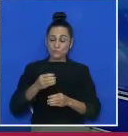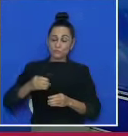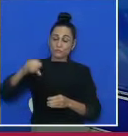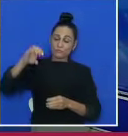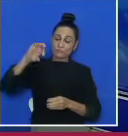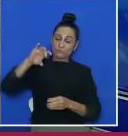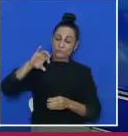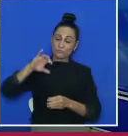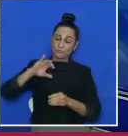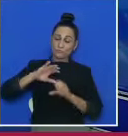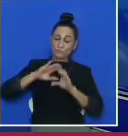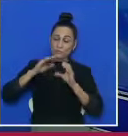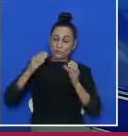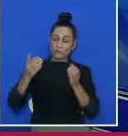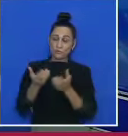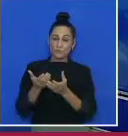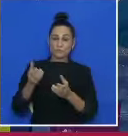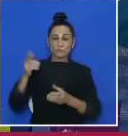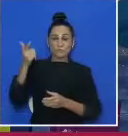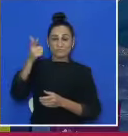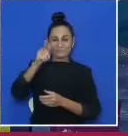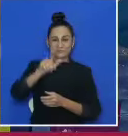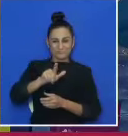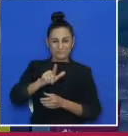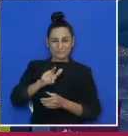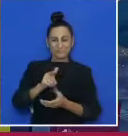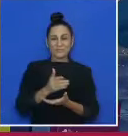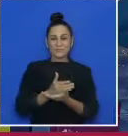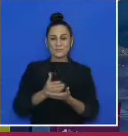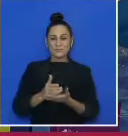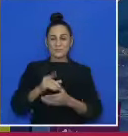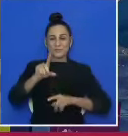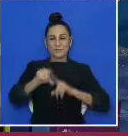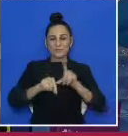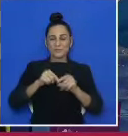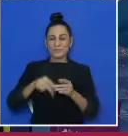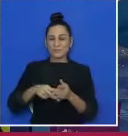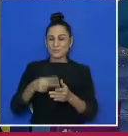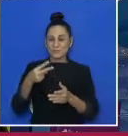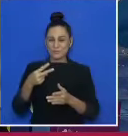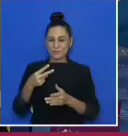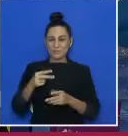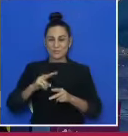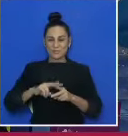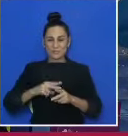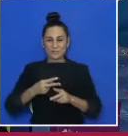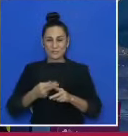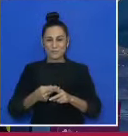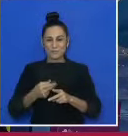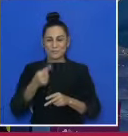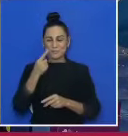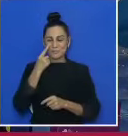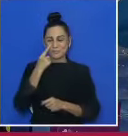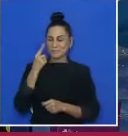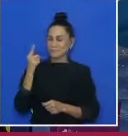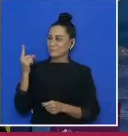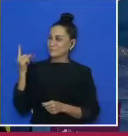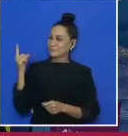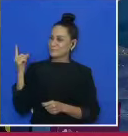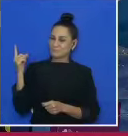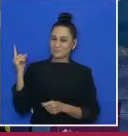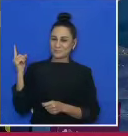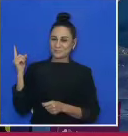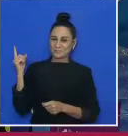a Nicole, nossa garota da sorte, para que possamos recolocá-las no suporte superior do nosso